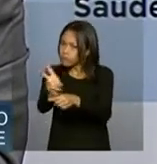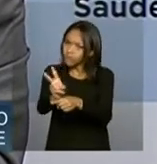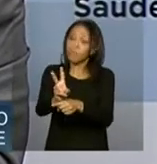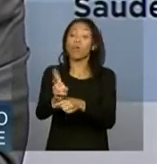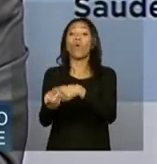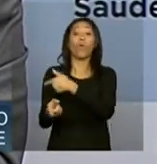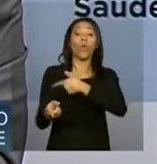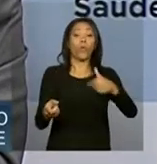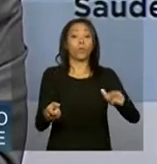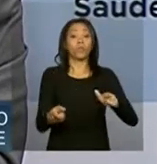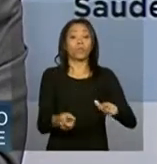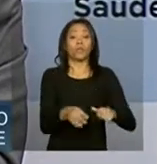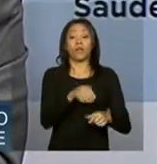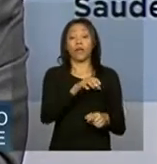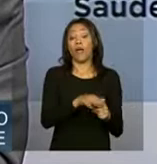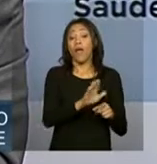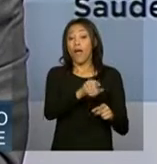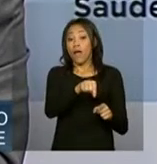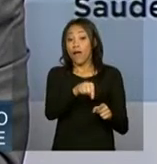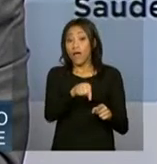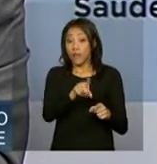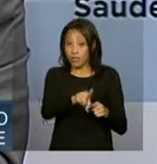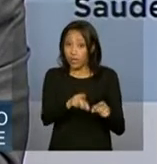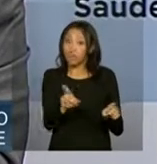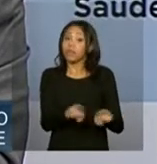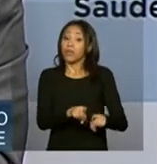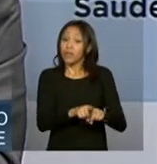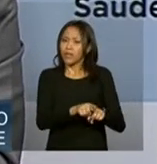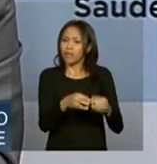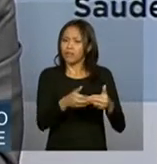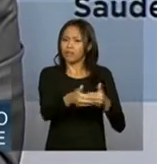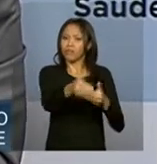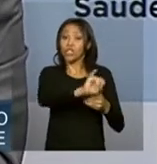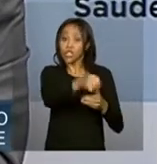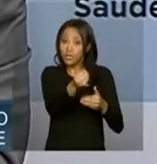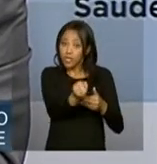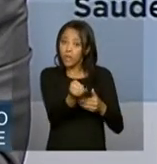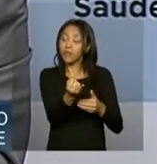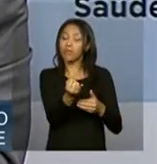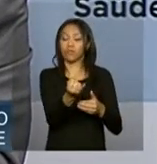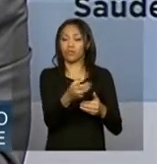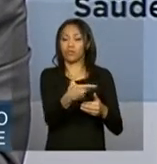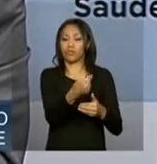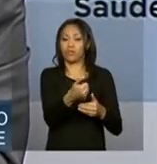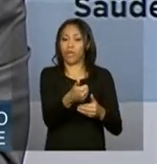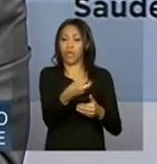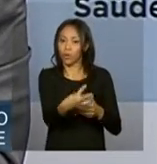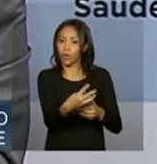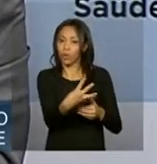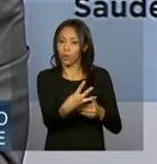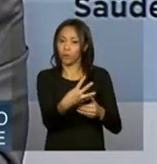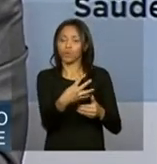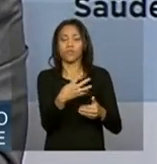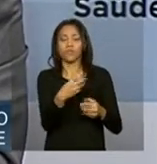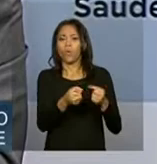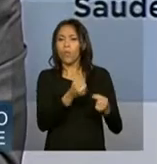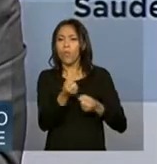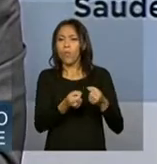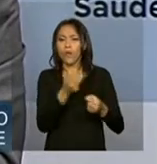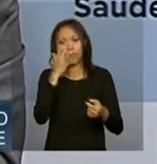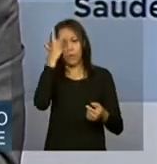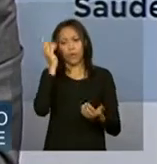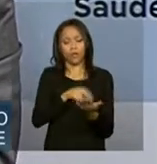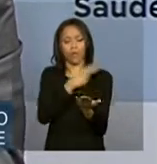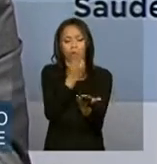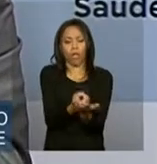da AIH eletrônica. Né? A partir de janeiro de 2014, as internações serão feitas através de uma